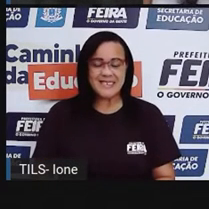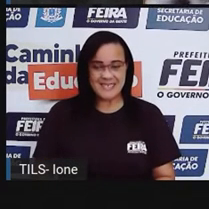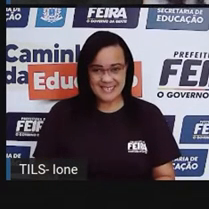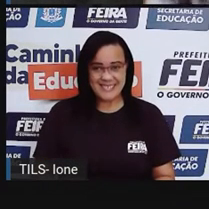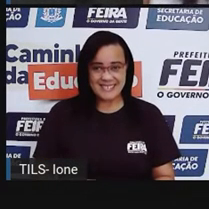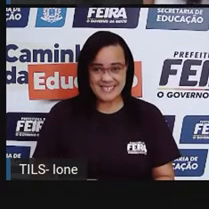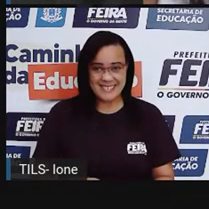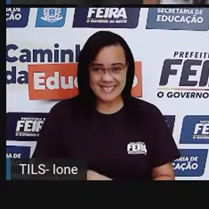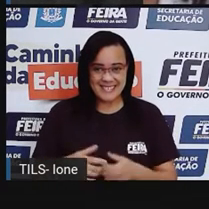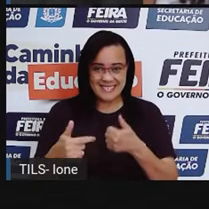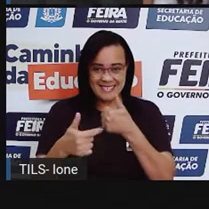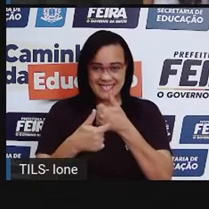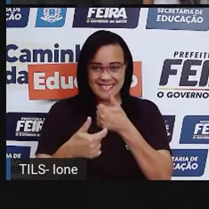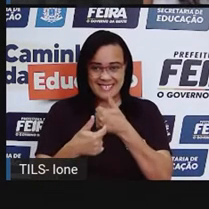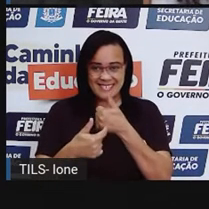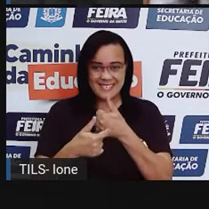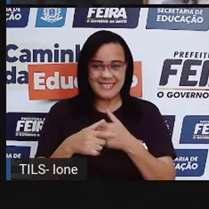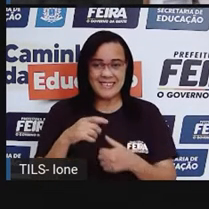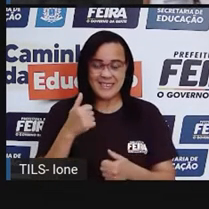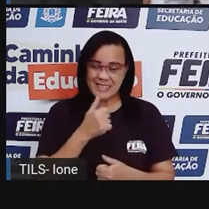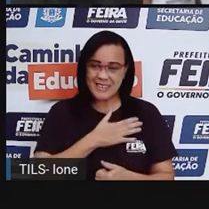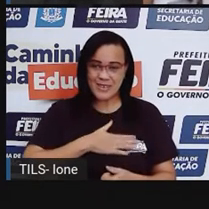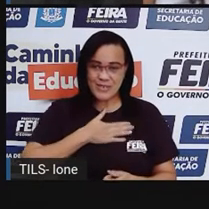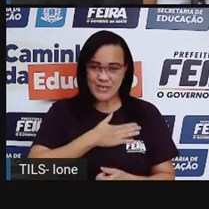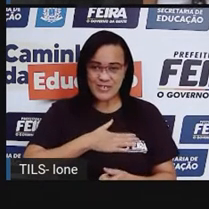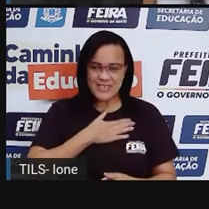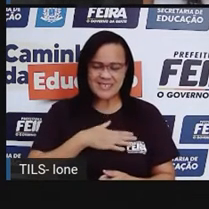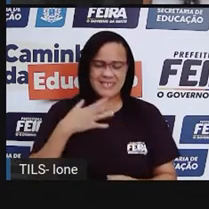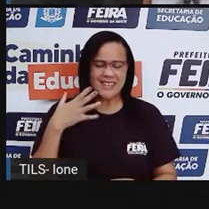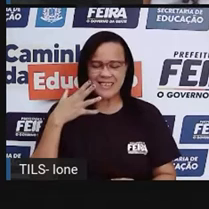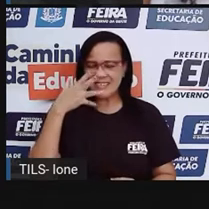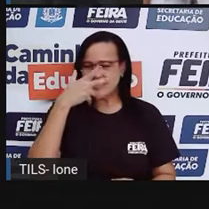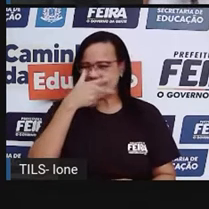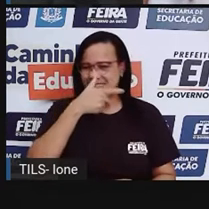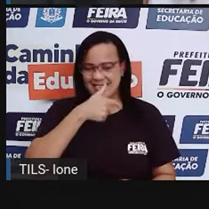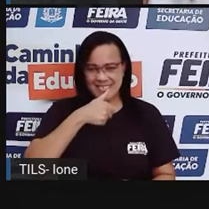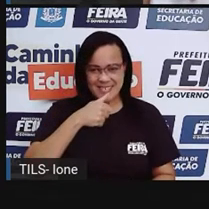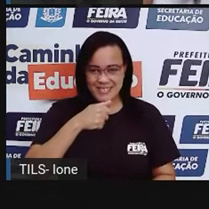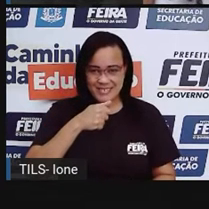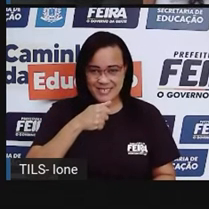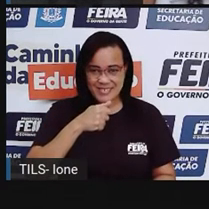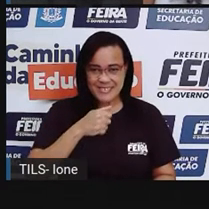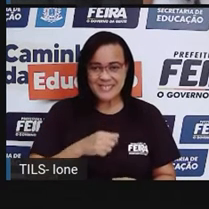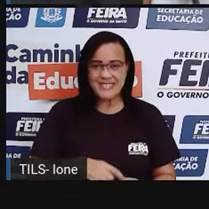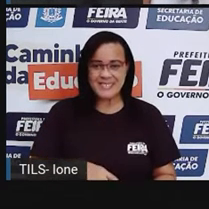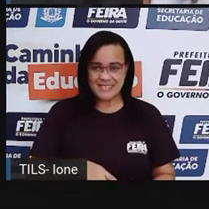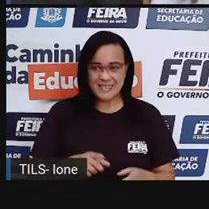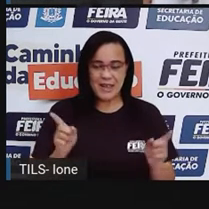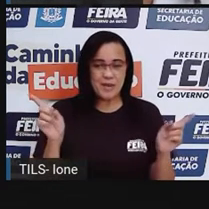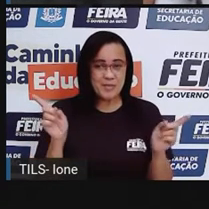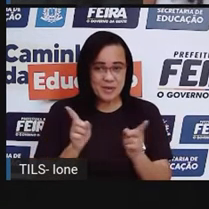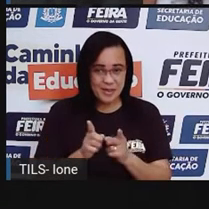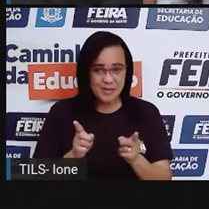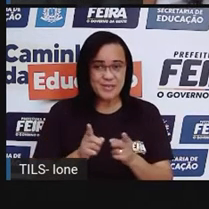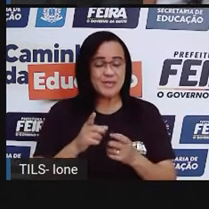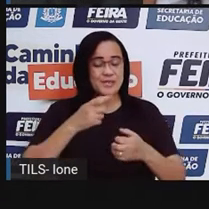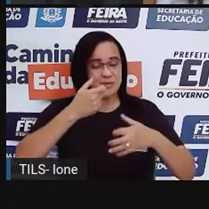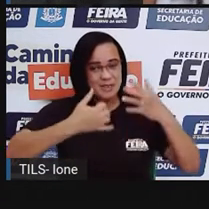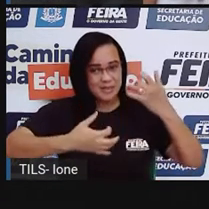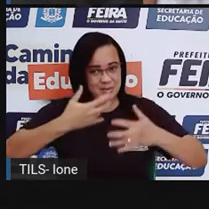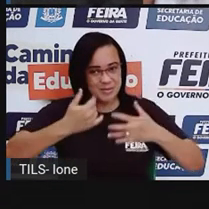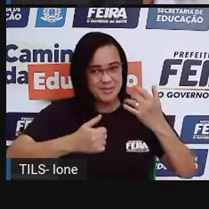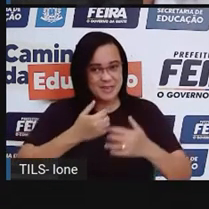Curtiram esse curta-metragem, né? Bem lindinho, bem interessante, né? E ele é bem útil para a gente falar para vocês,